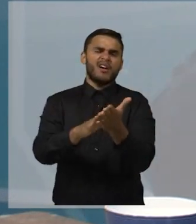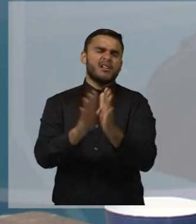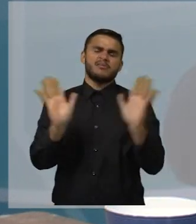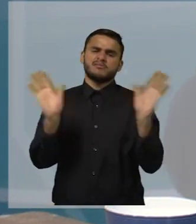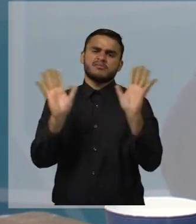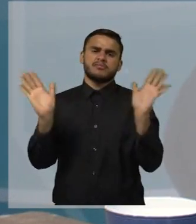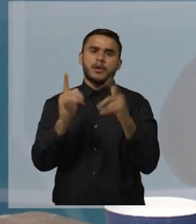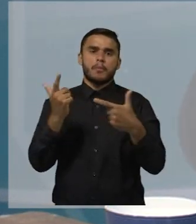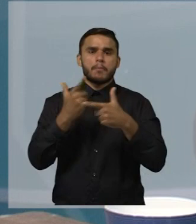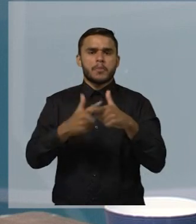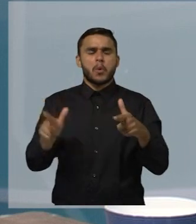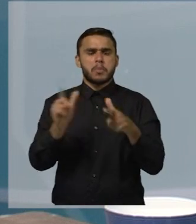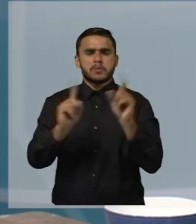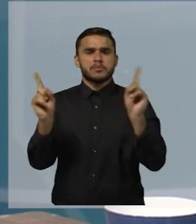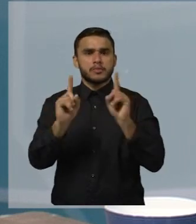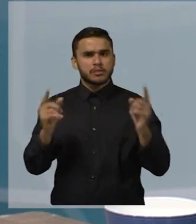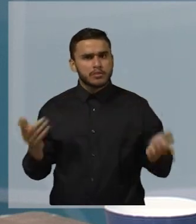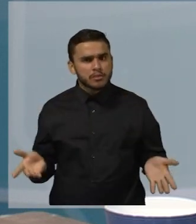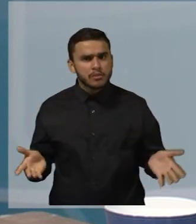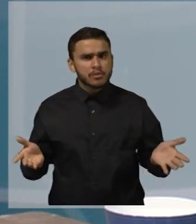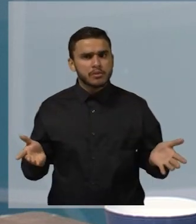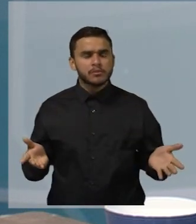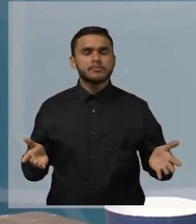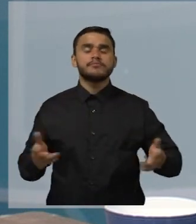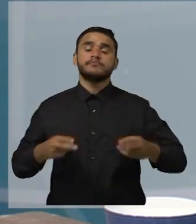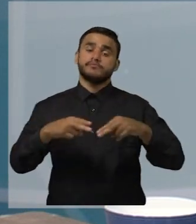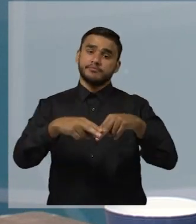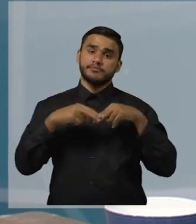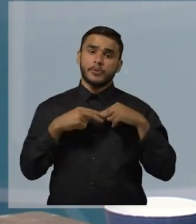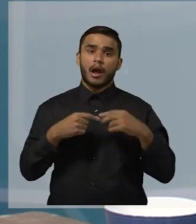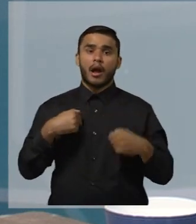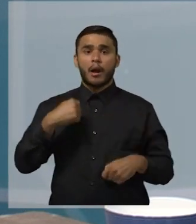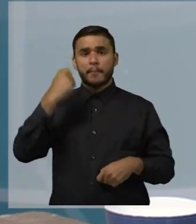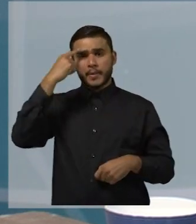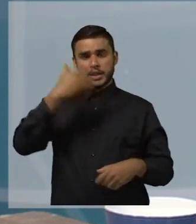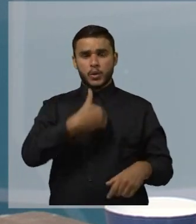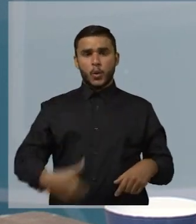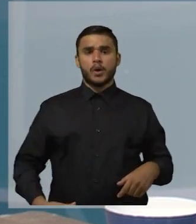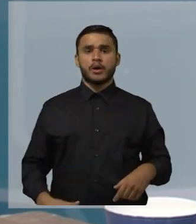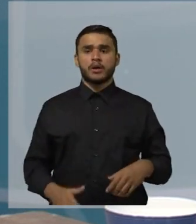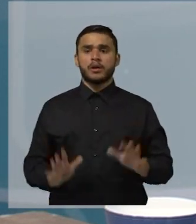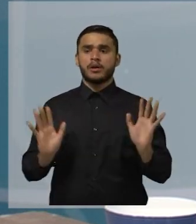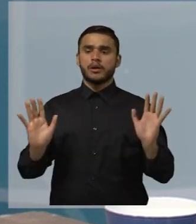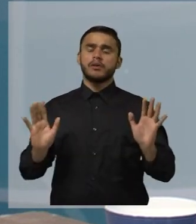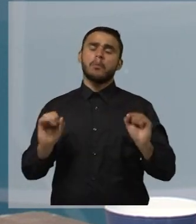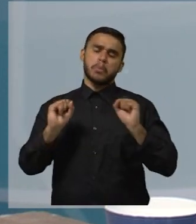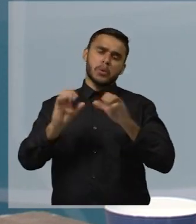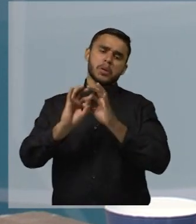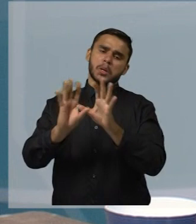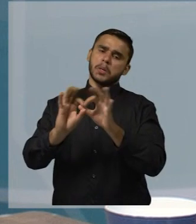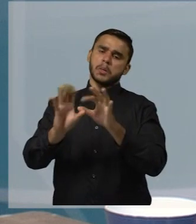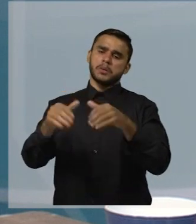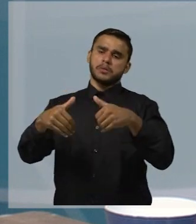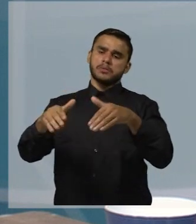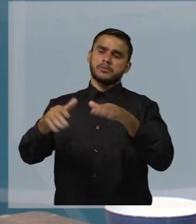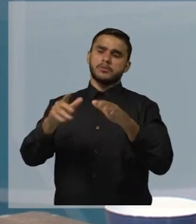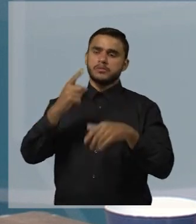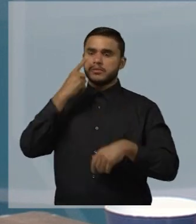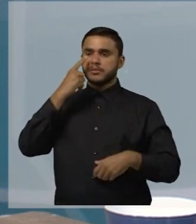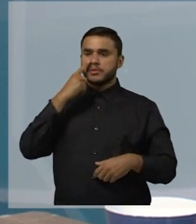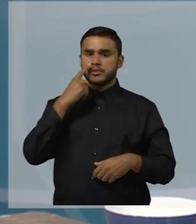e que tenha problemas internos, naturalmente isso é previsto pelos mercados. Não pode o